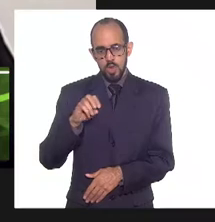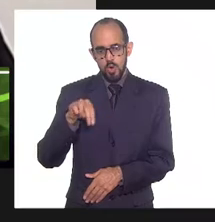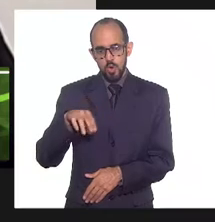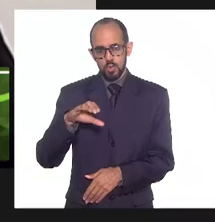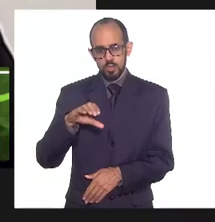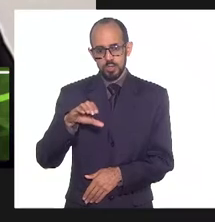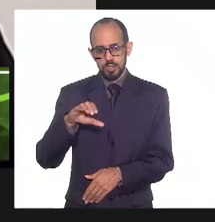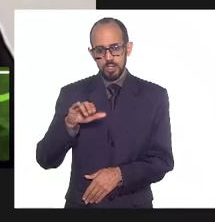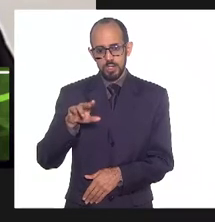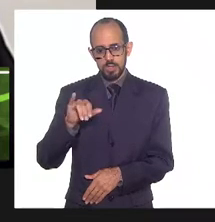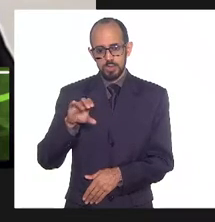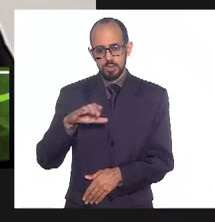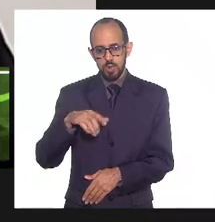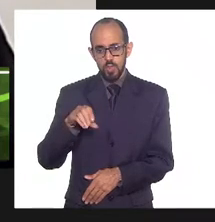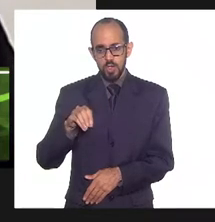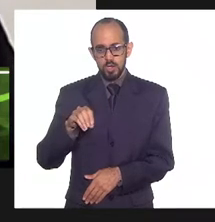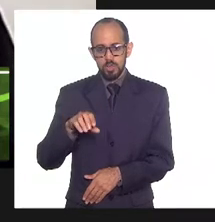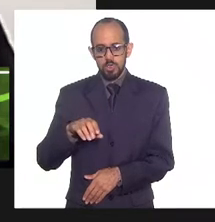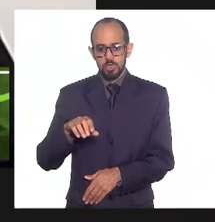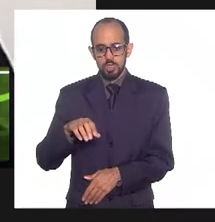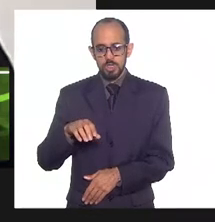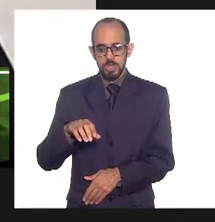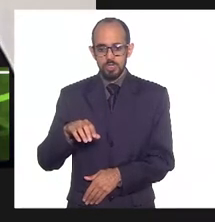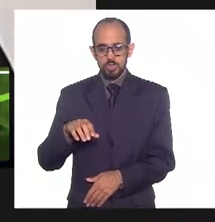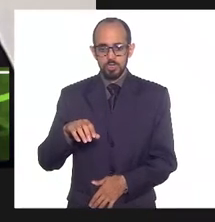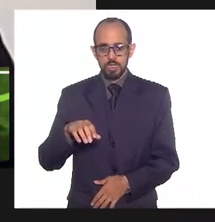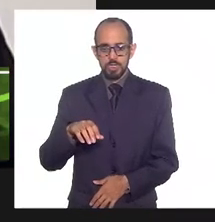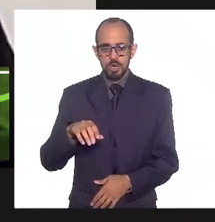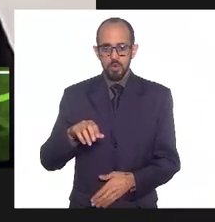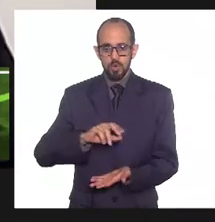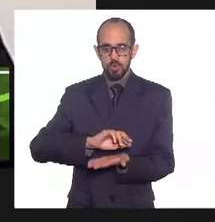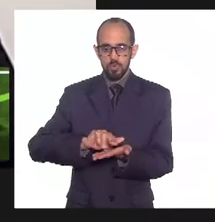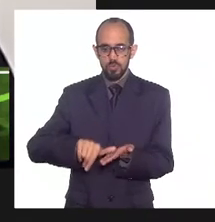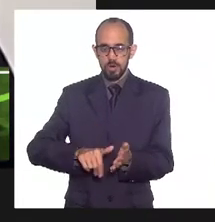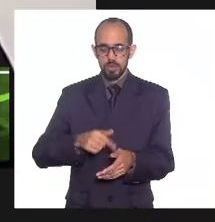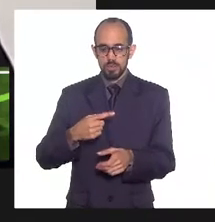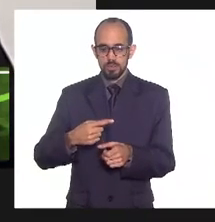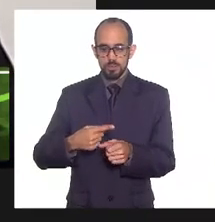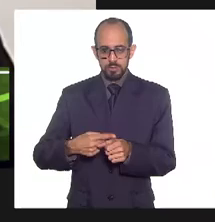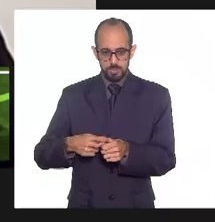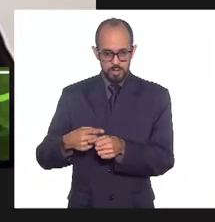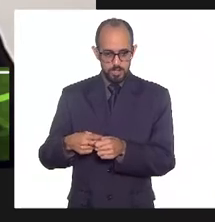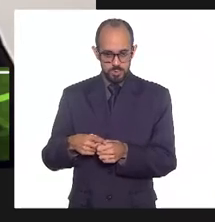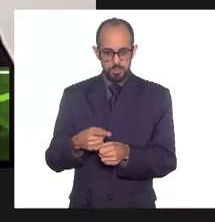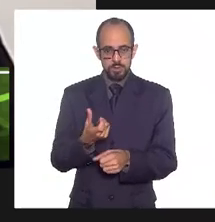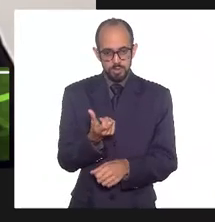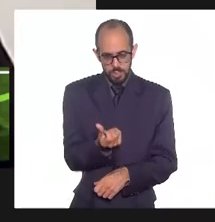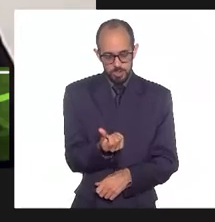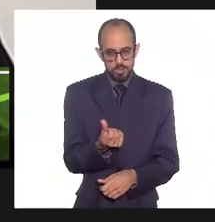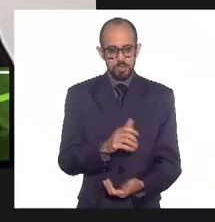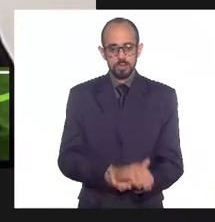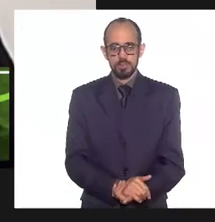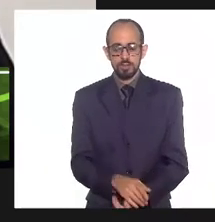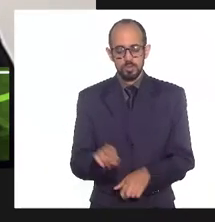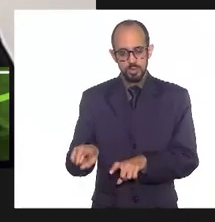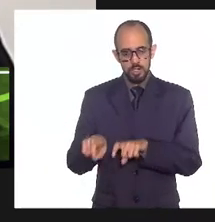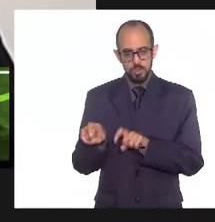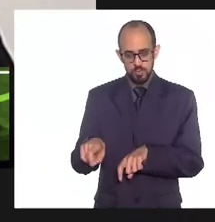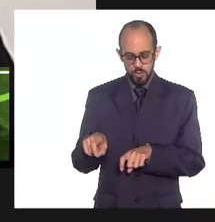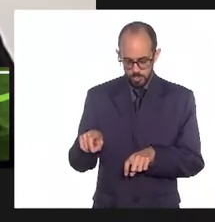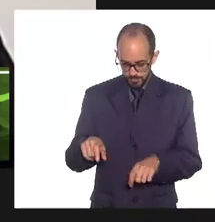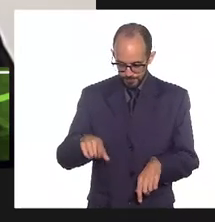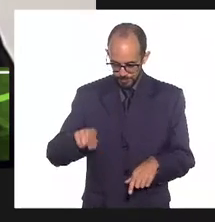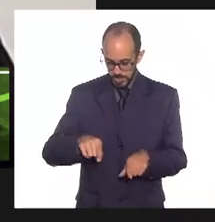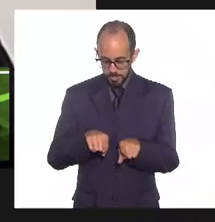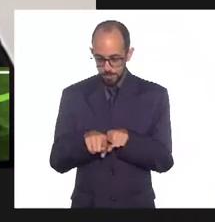Macacu Búzios Miracema Paracambi então núcleos da escola de música Vila Lobos com